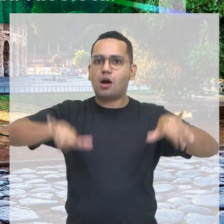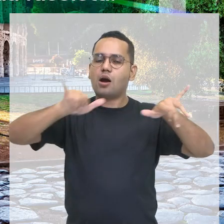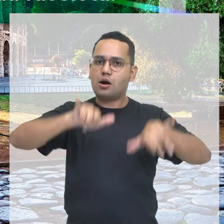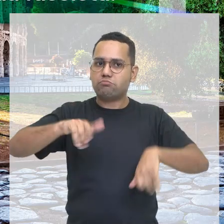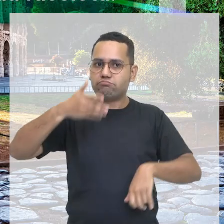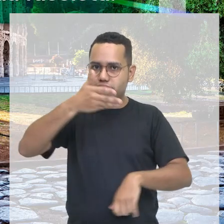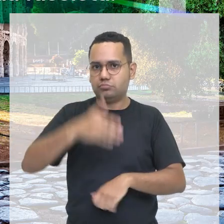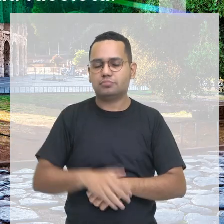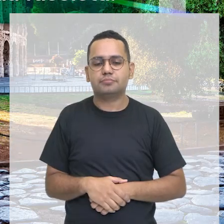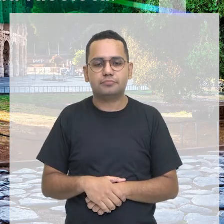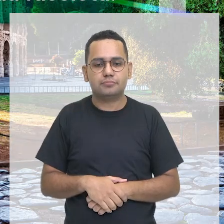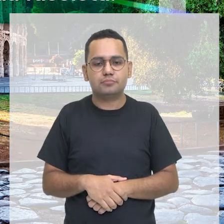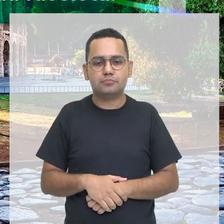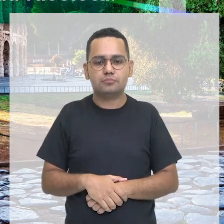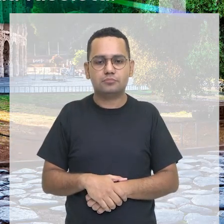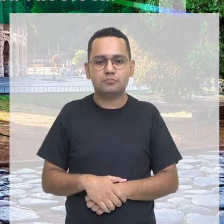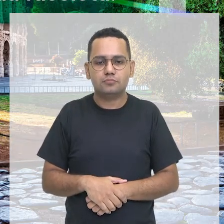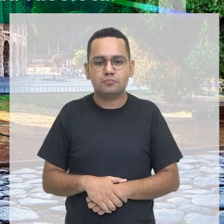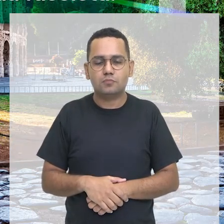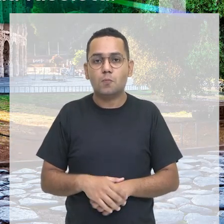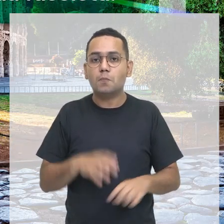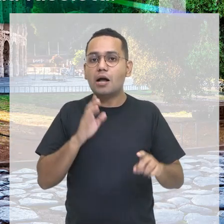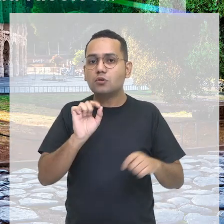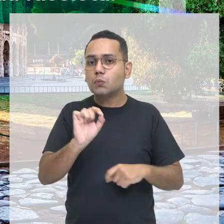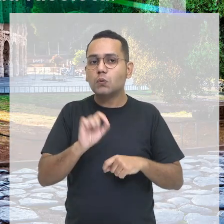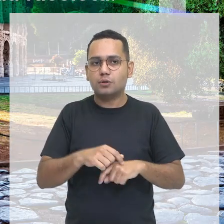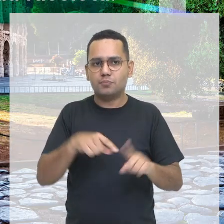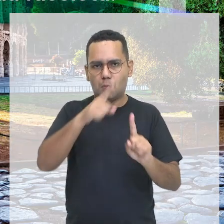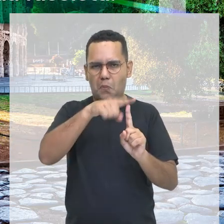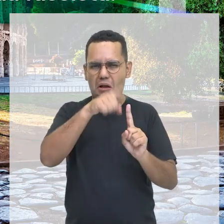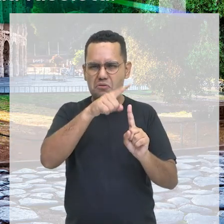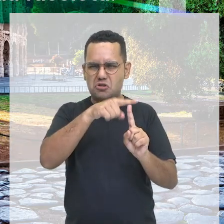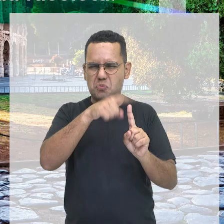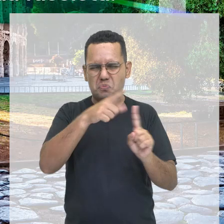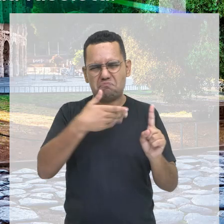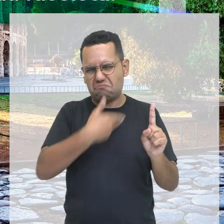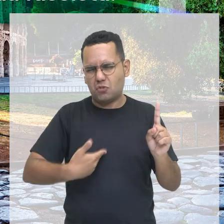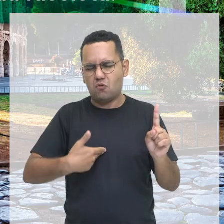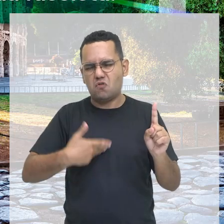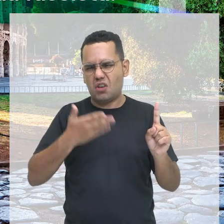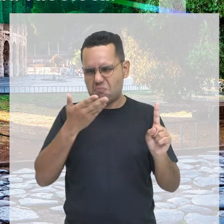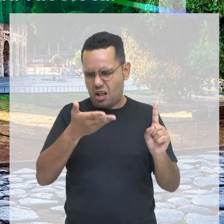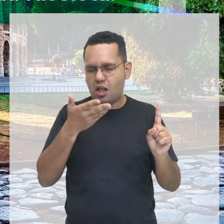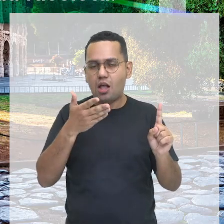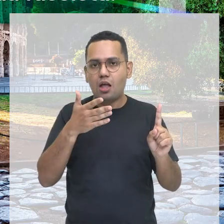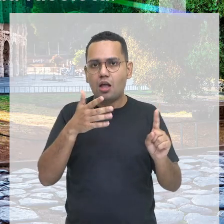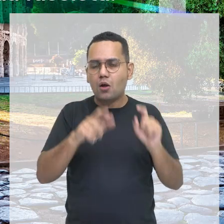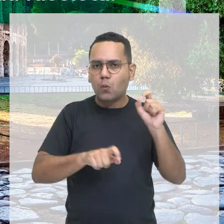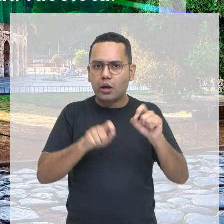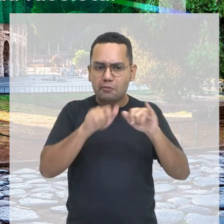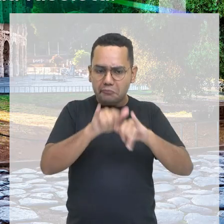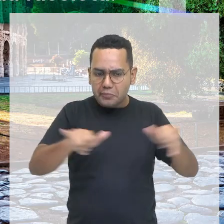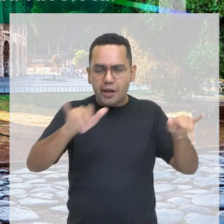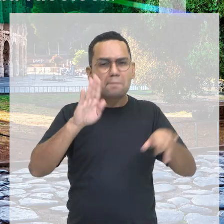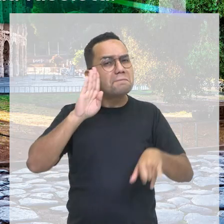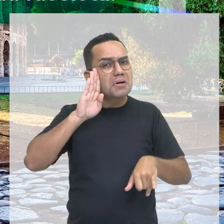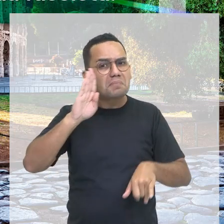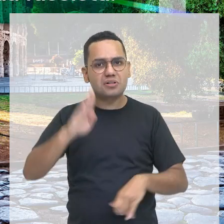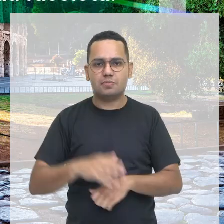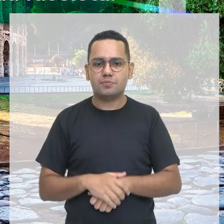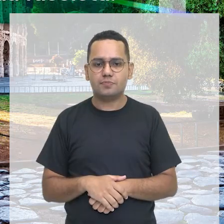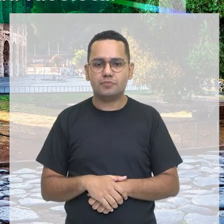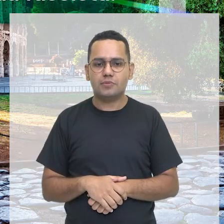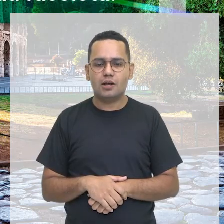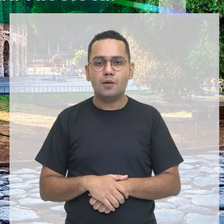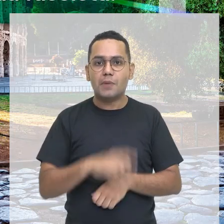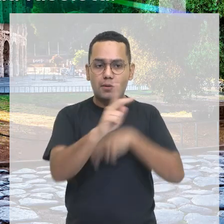dentro dos regimes totalitários, a propaganda ela vai ser de suma importância para que esse sistema ele seja